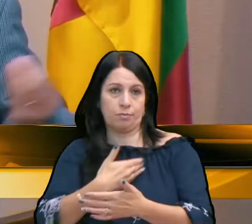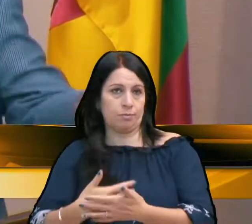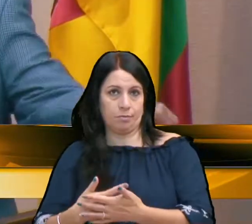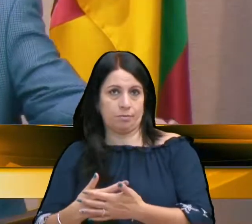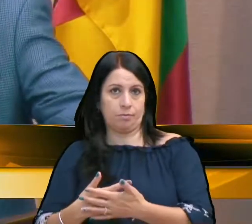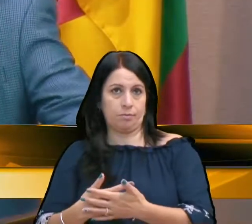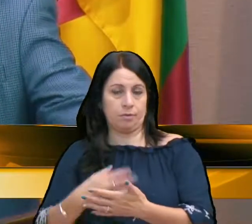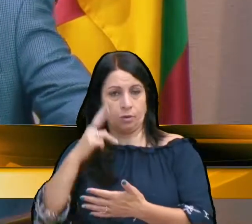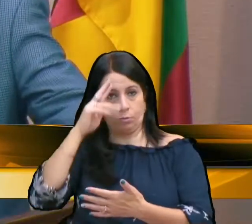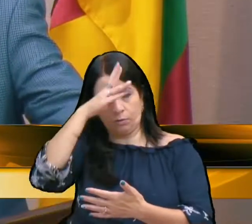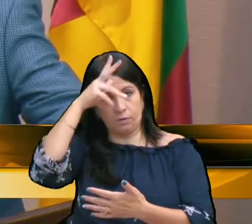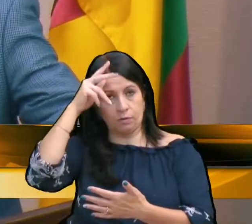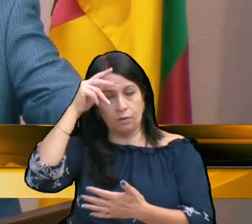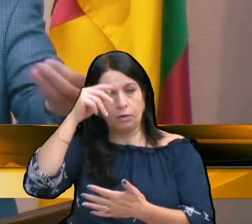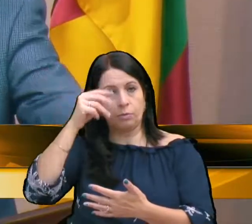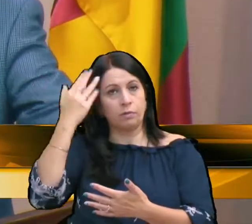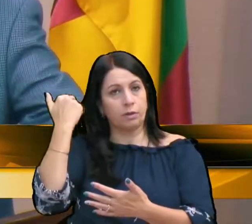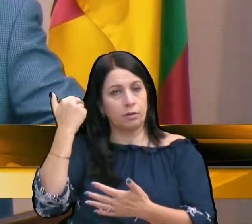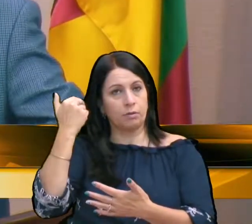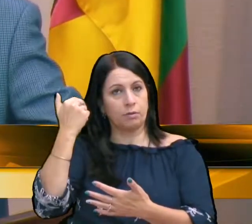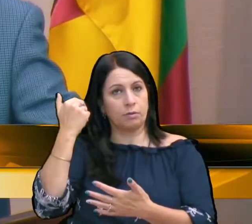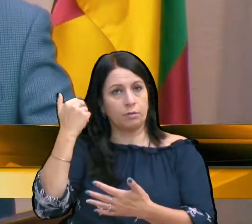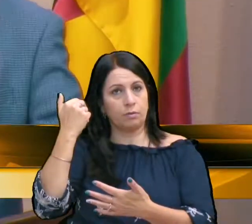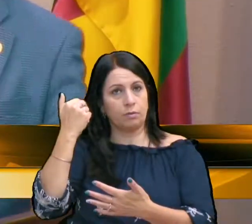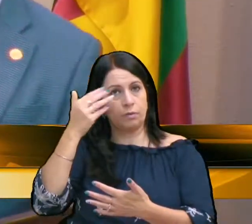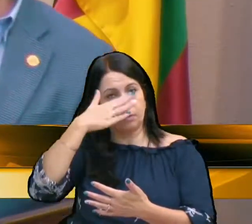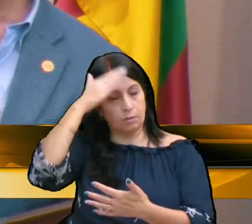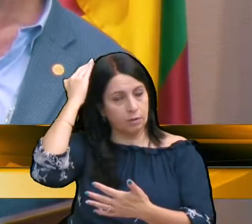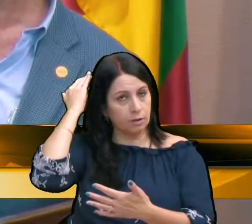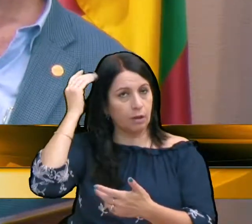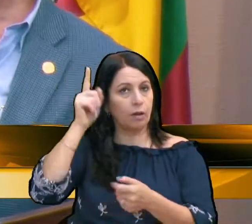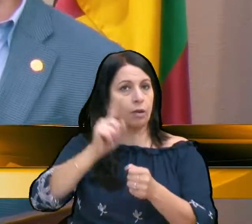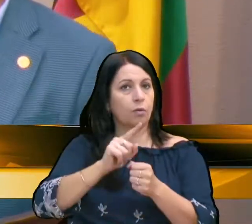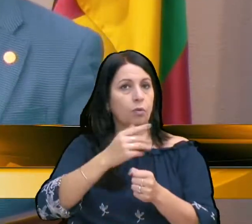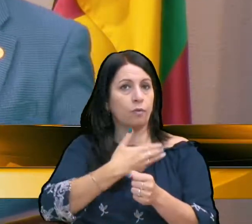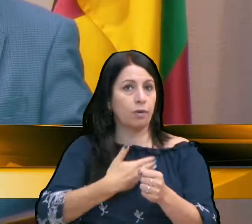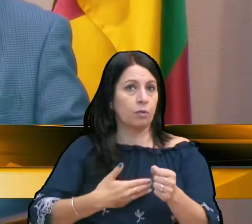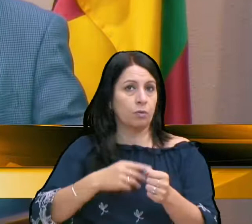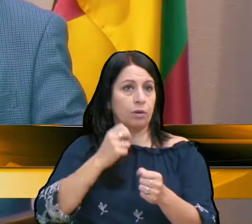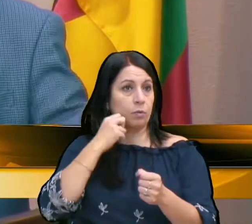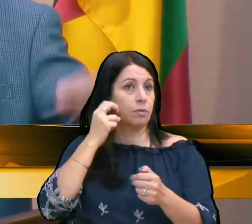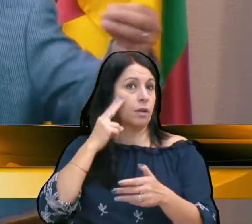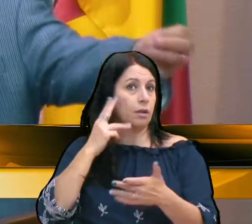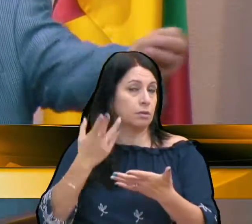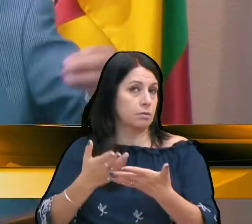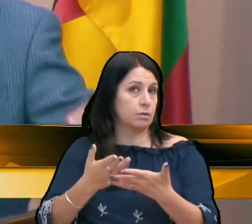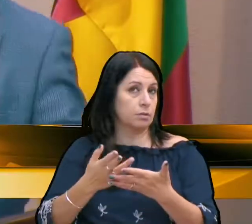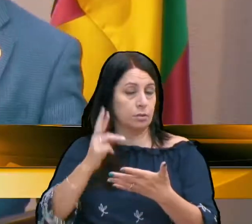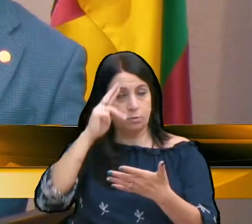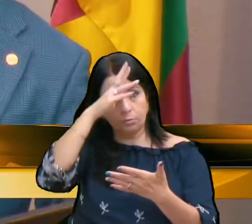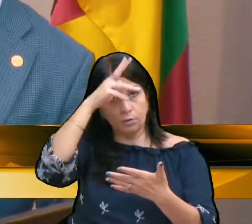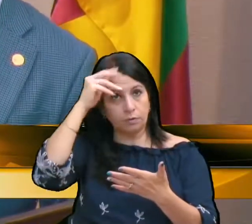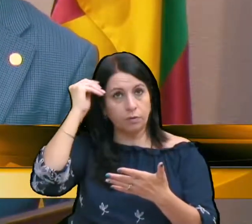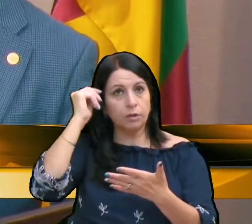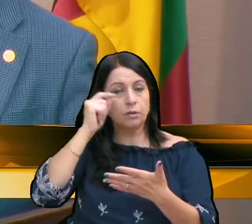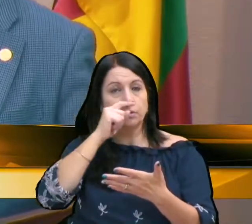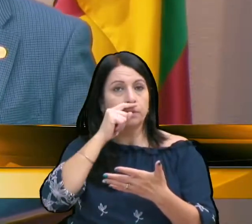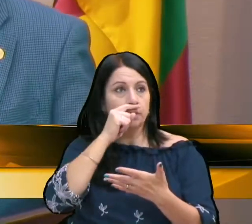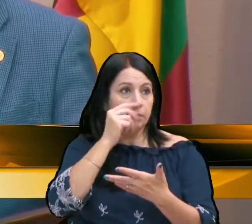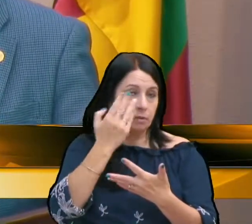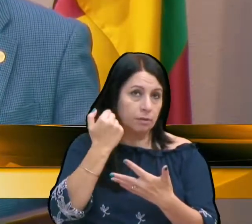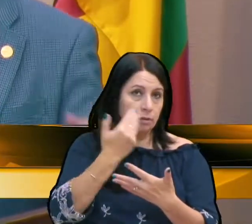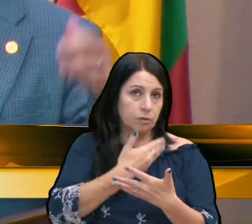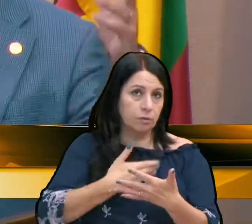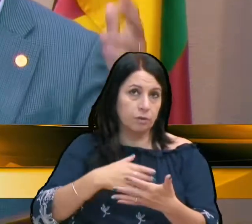O prefeito Sartori, quando prefeito, o prefeito ao seu, ou melhor, o governador era o Tarso Genro, o prefeito Sartori era o